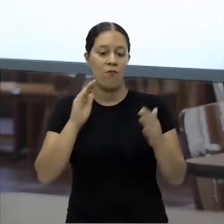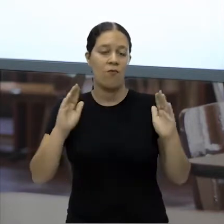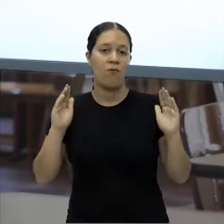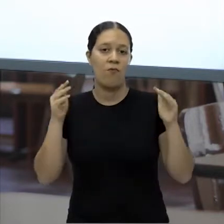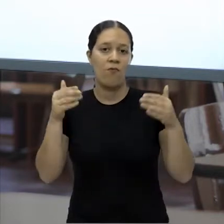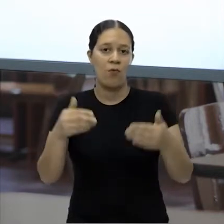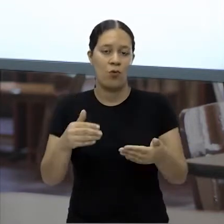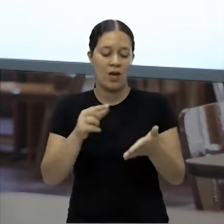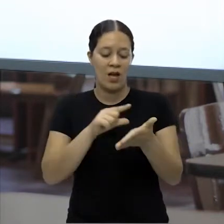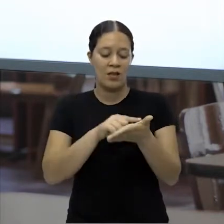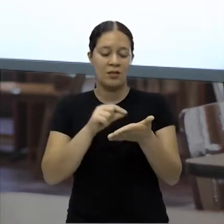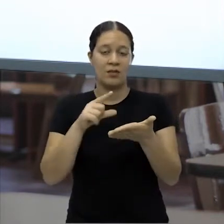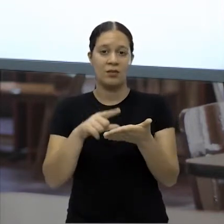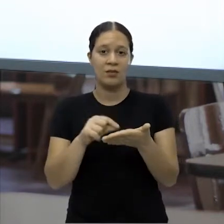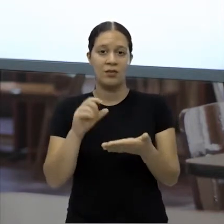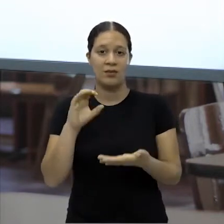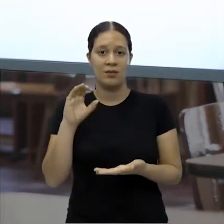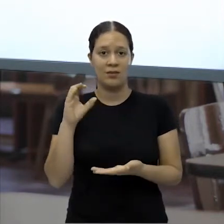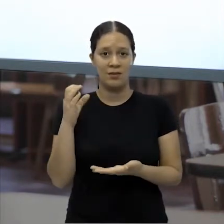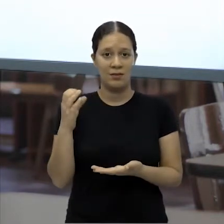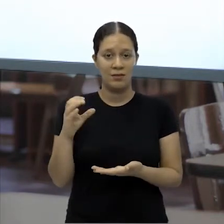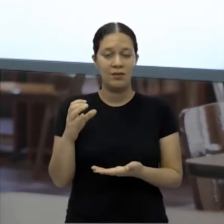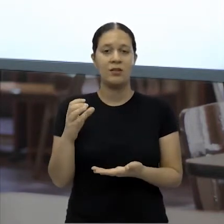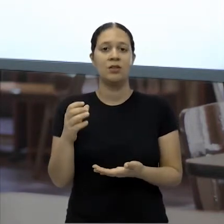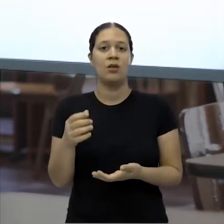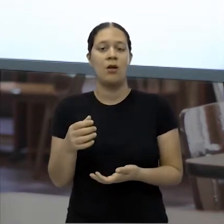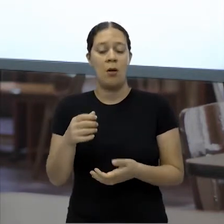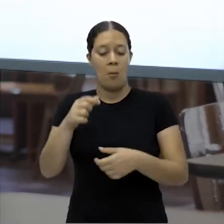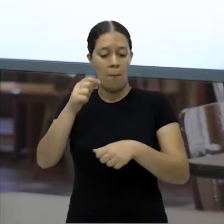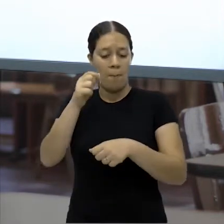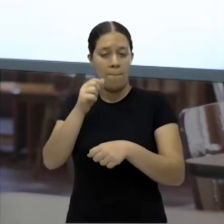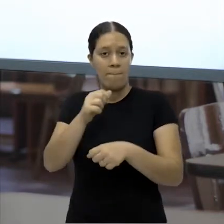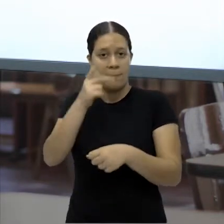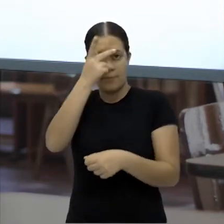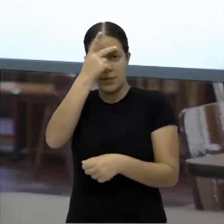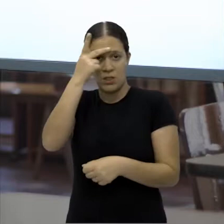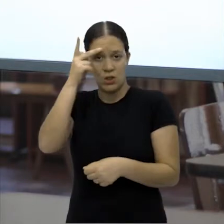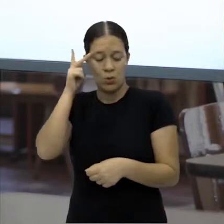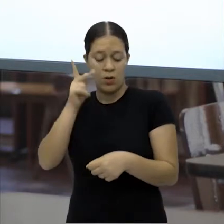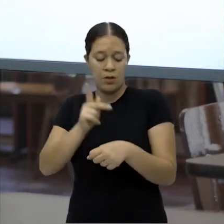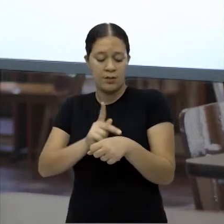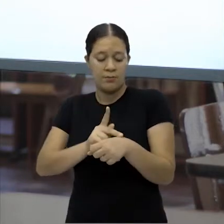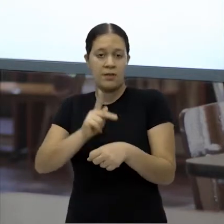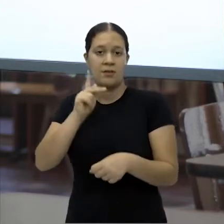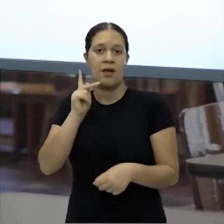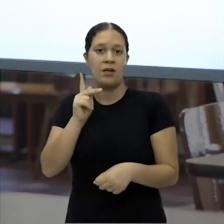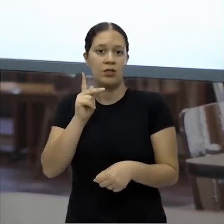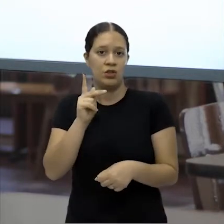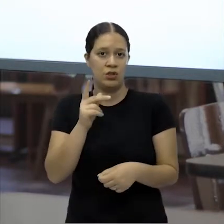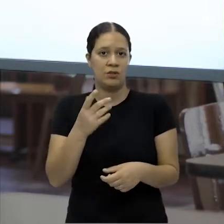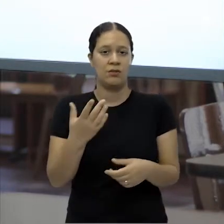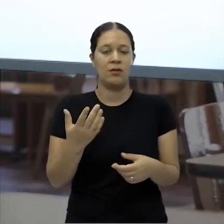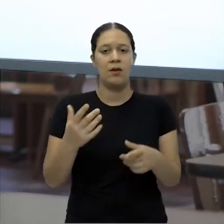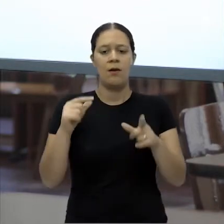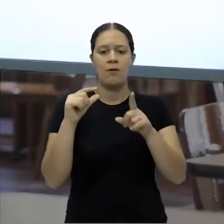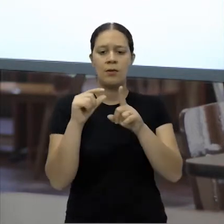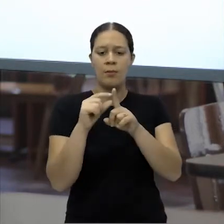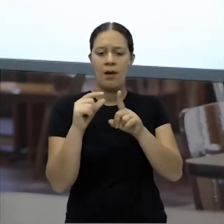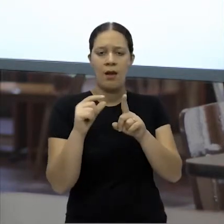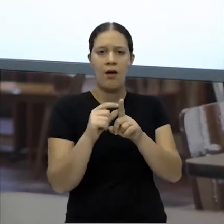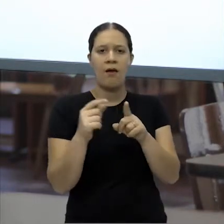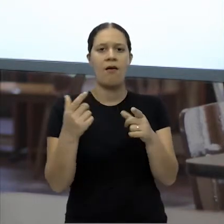foco. Artigo científico é feito por um especialista para pessoas da área. E aí vai ter